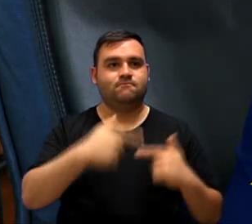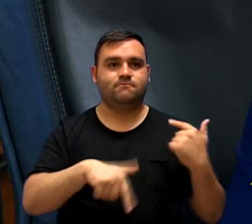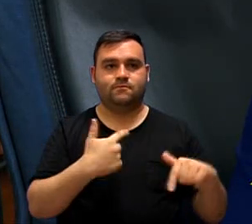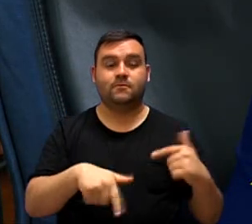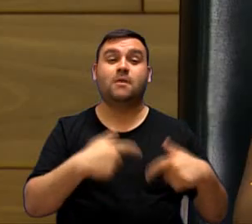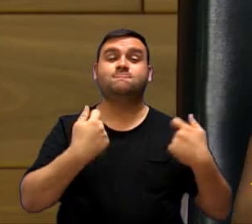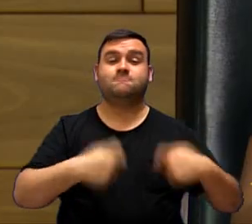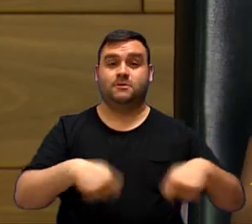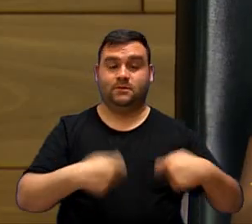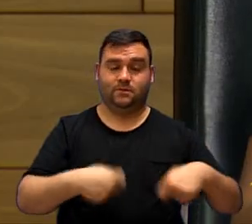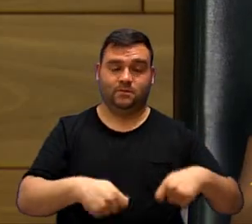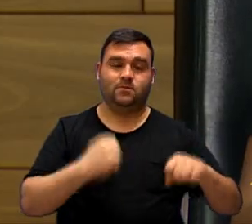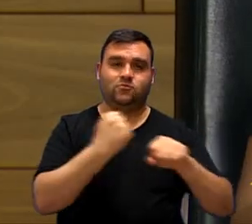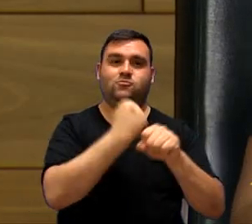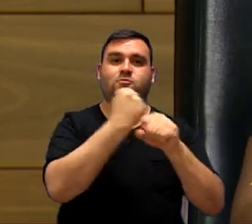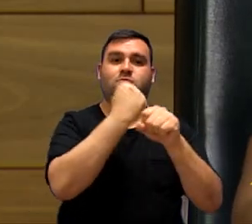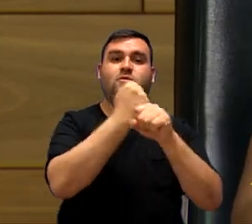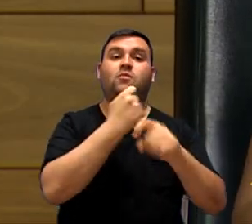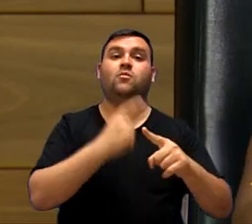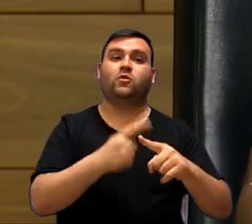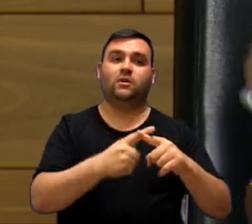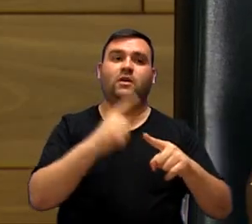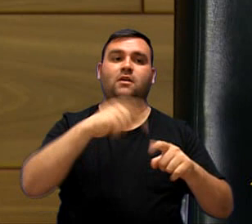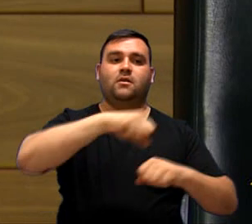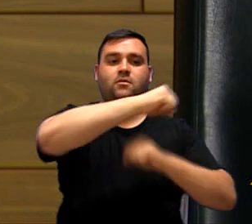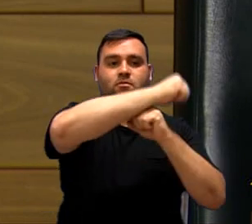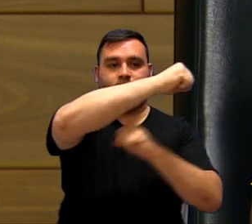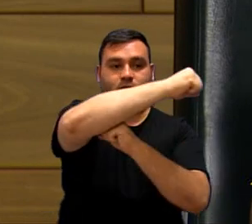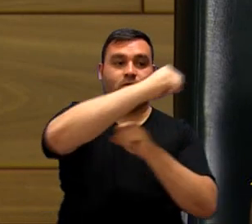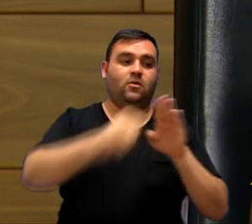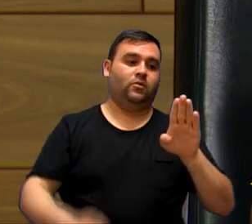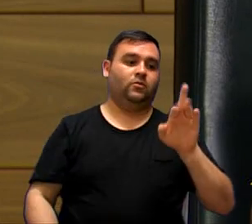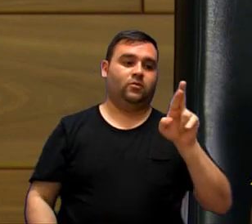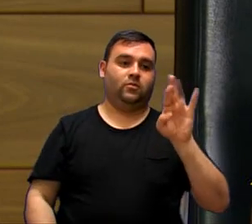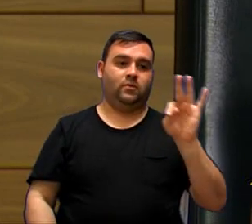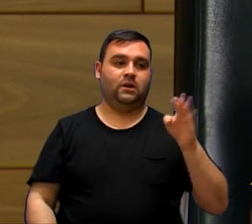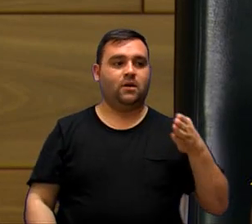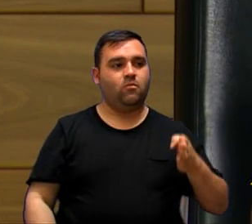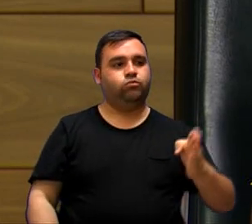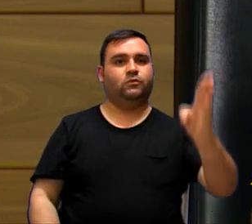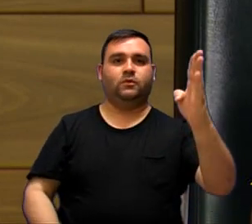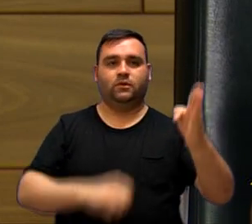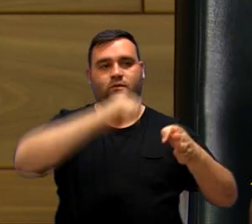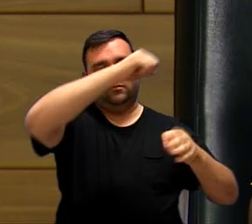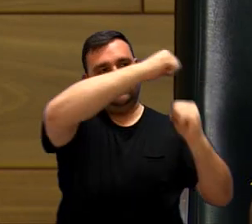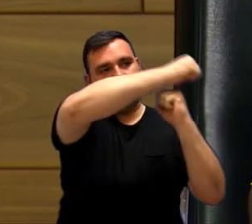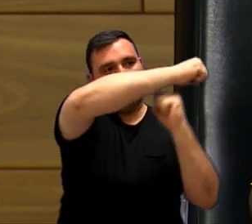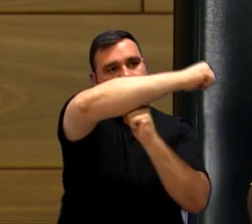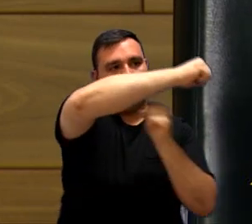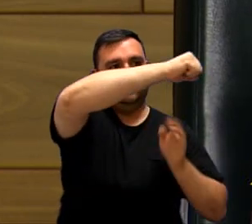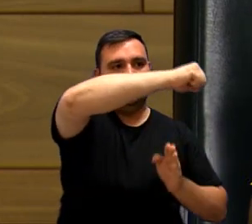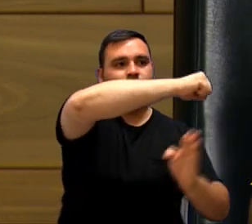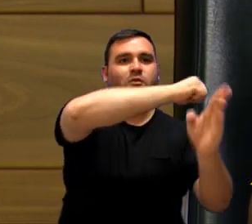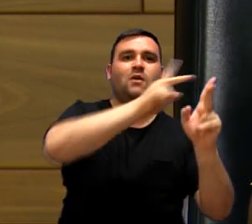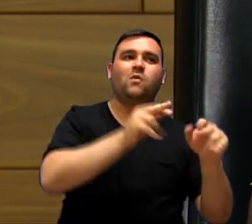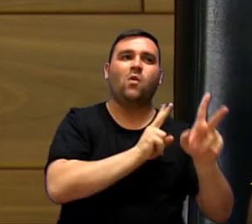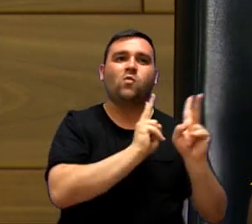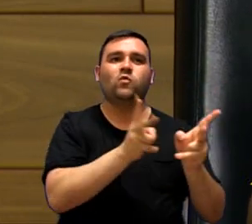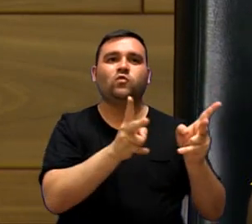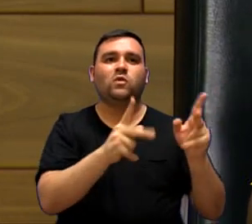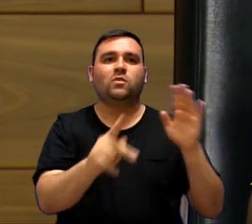funcionar. Precisa fazer essa obra por conta do viaduto para o BRT passar. É uma continuação, né,